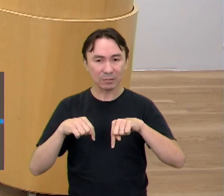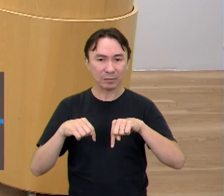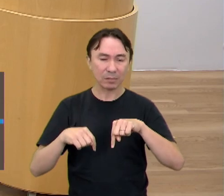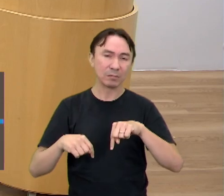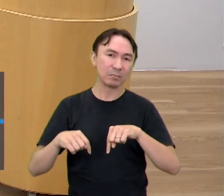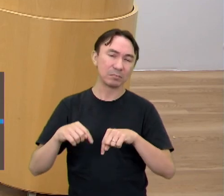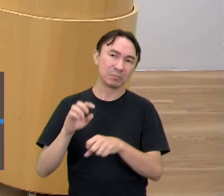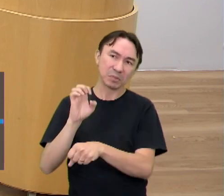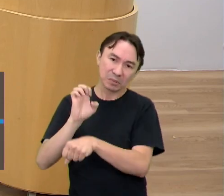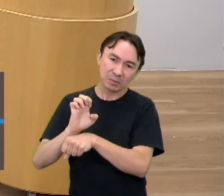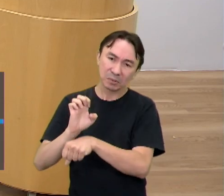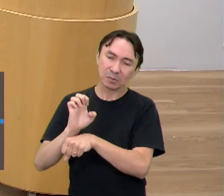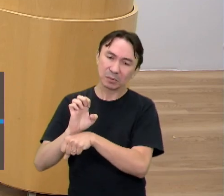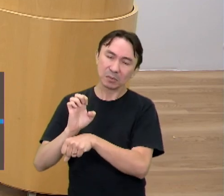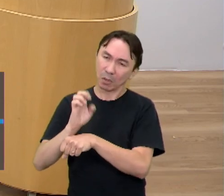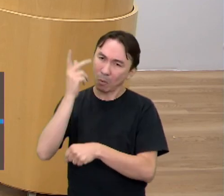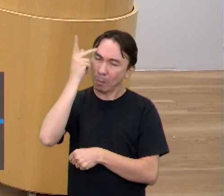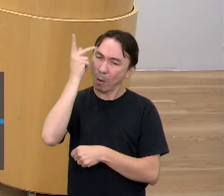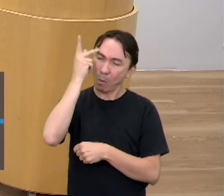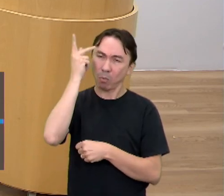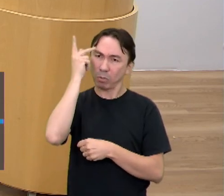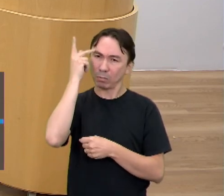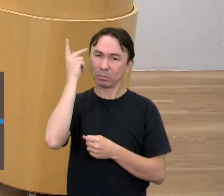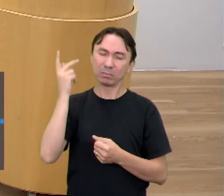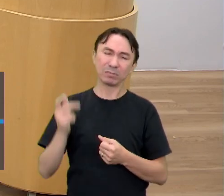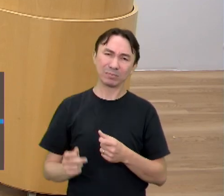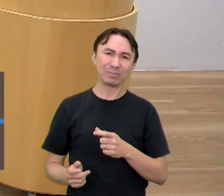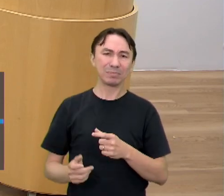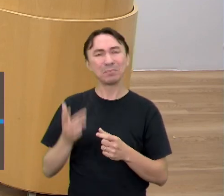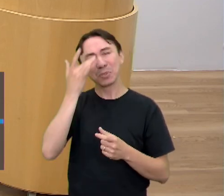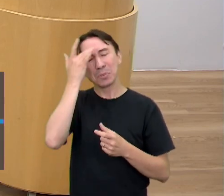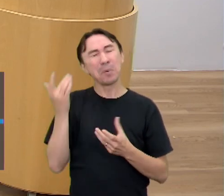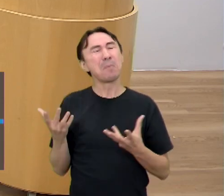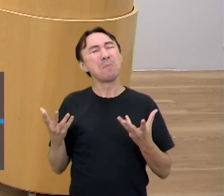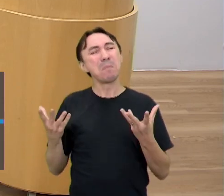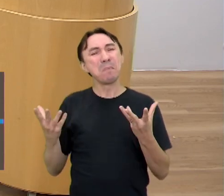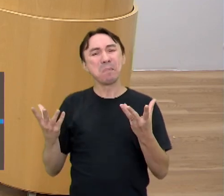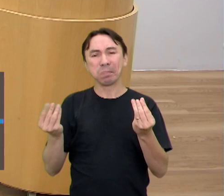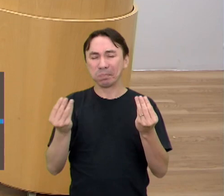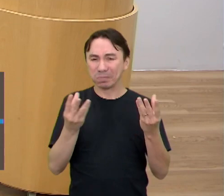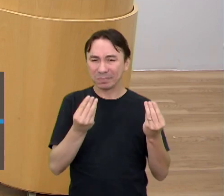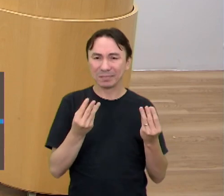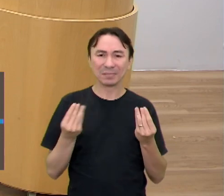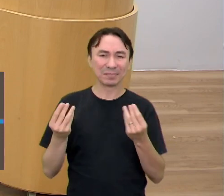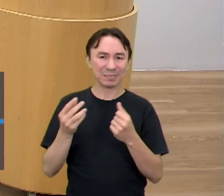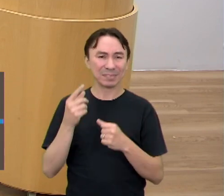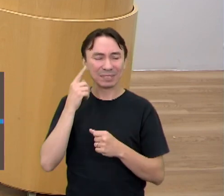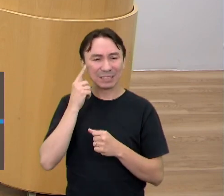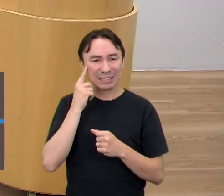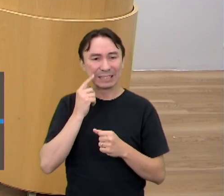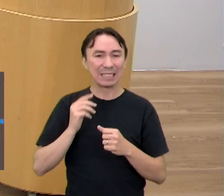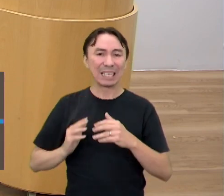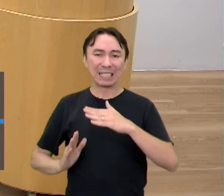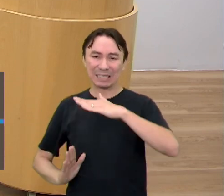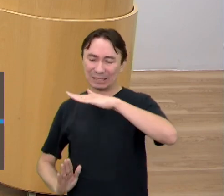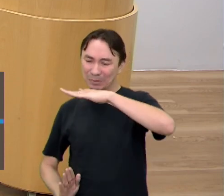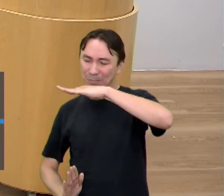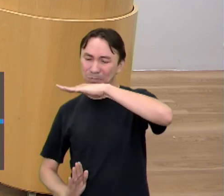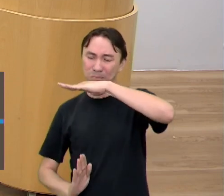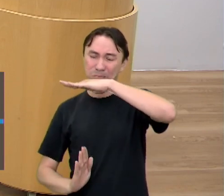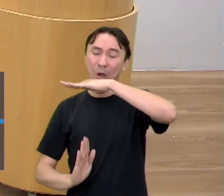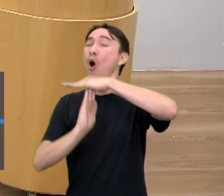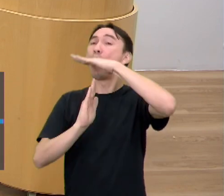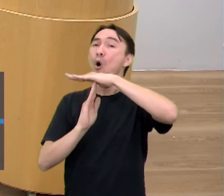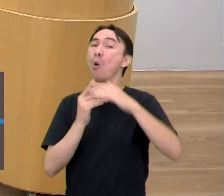São Paulo, que tem muita gente. E aí fica mais difícil chegar perto do 1, né? Do empregado, por